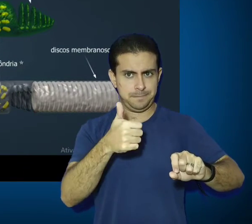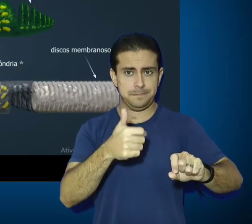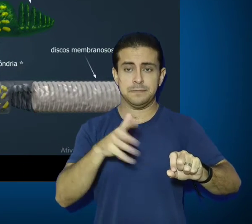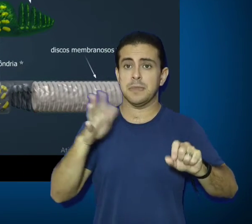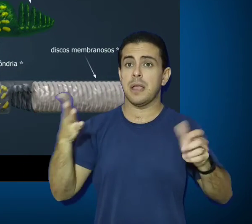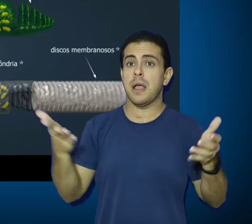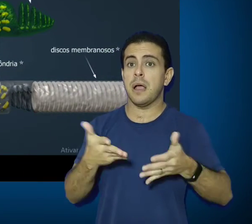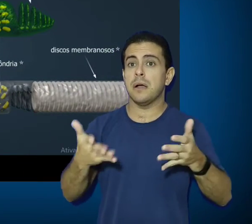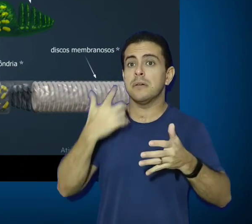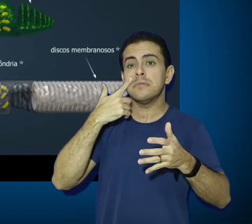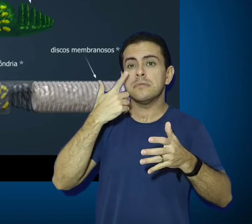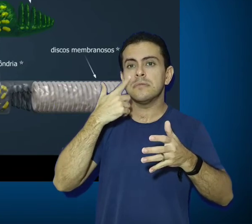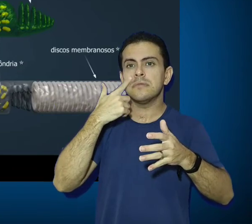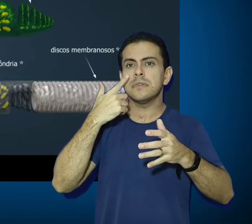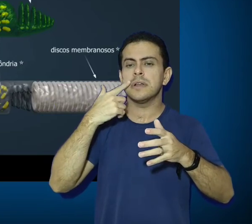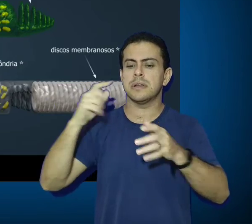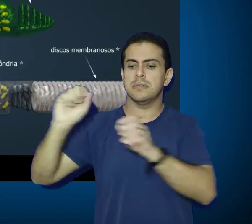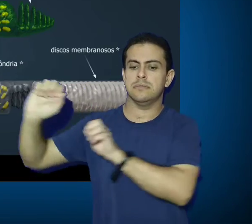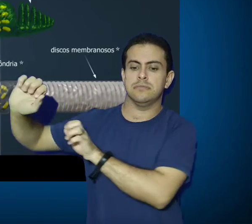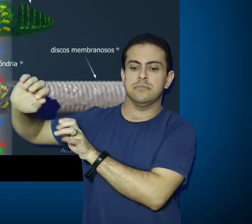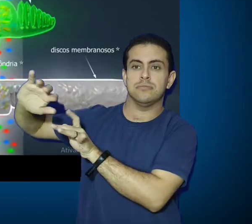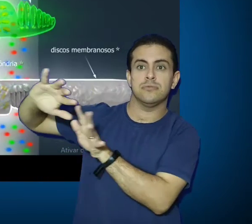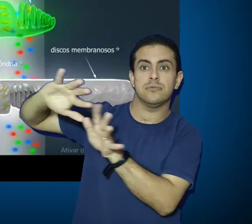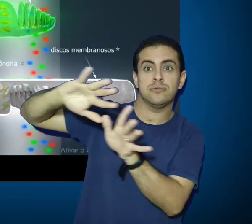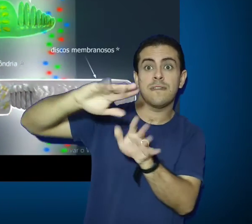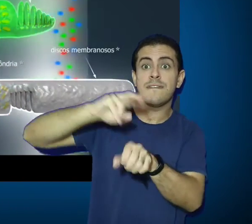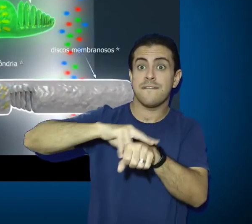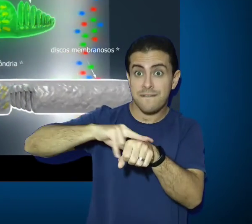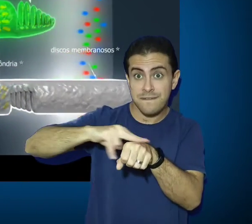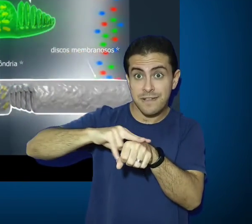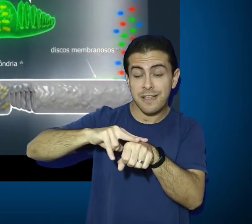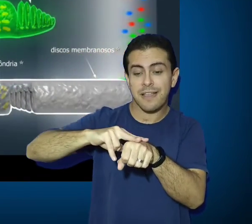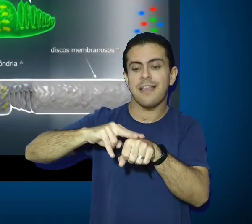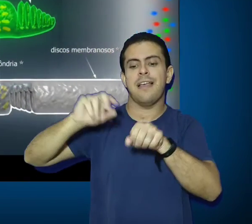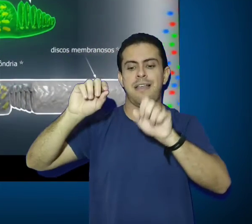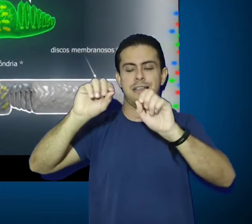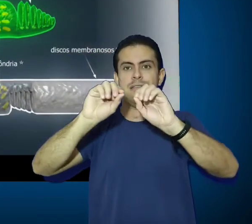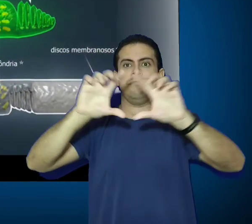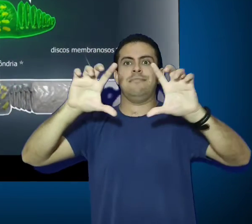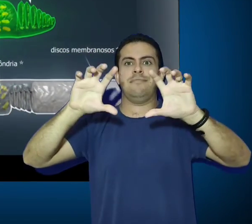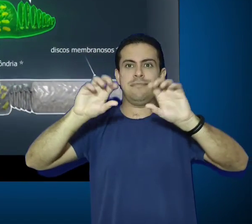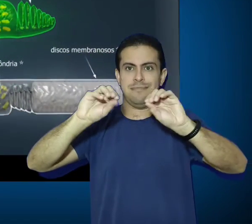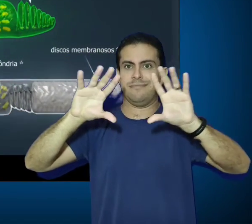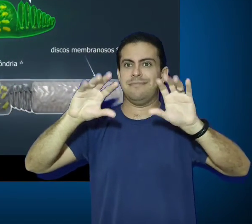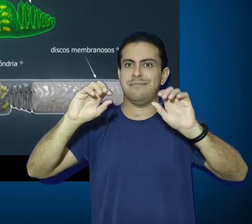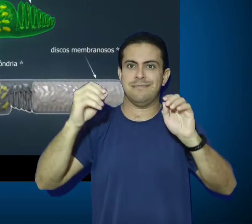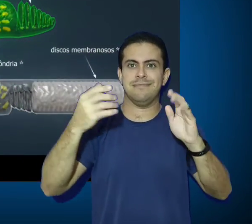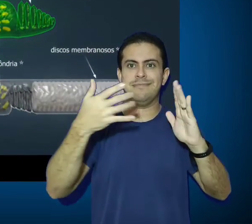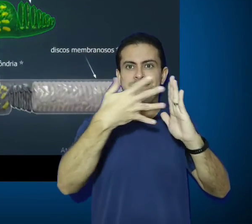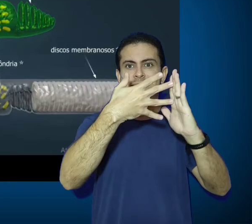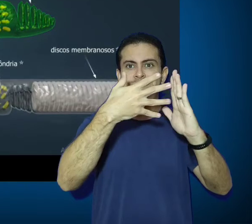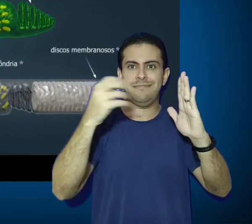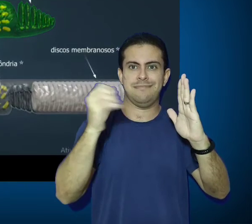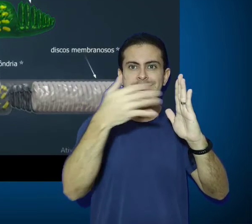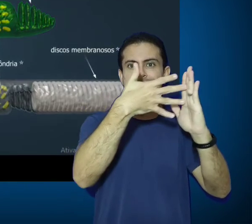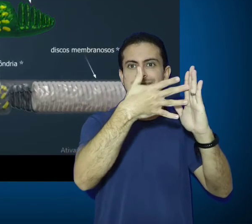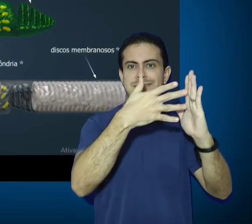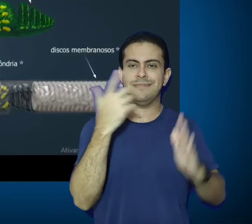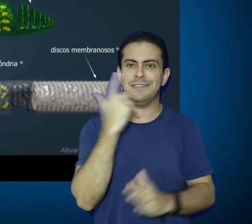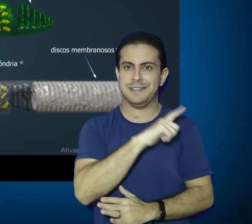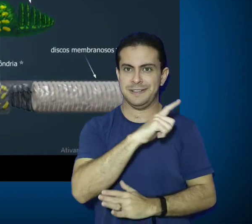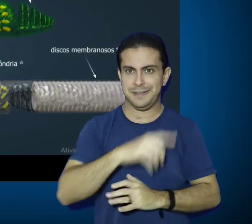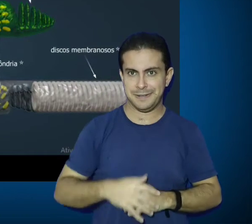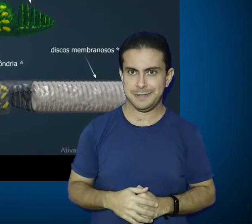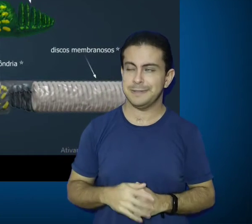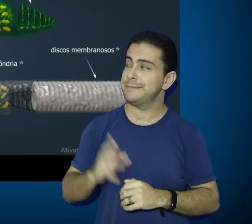célula verde reage? Quando há luz verde. O objeto verde tem a luz que reflete para nossos olhos. E